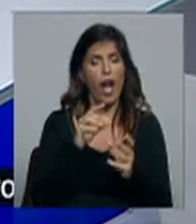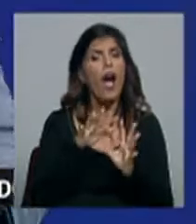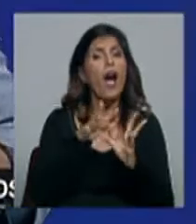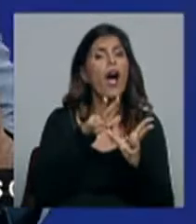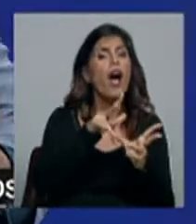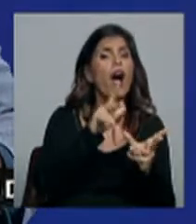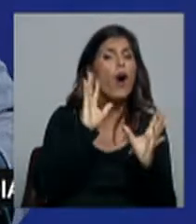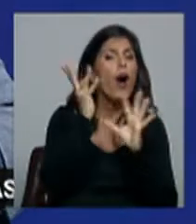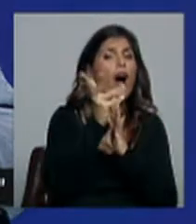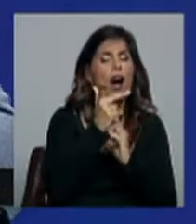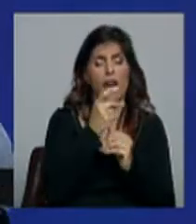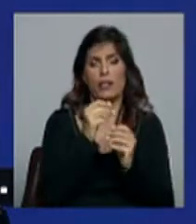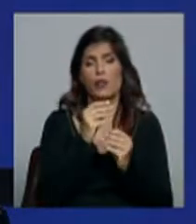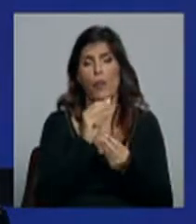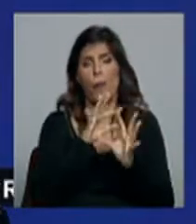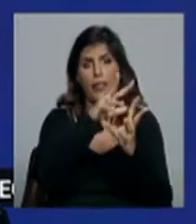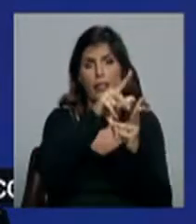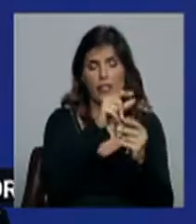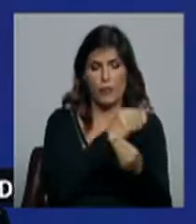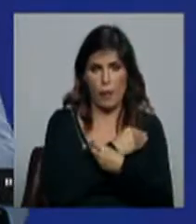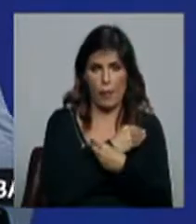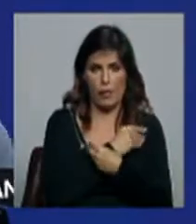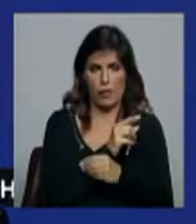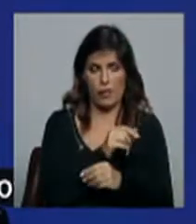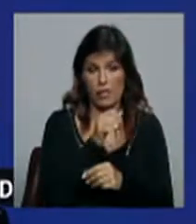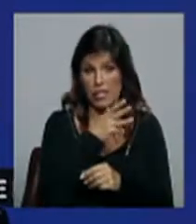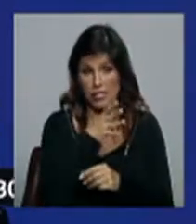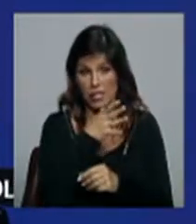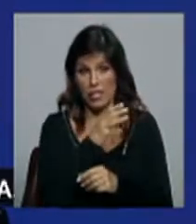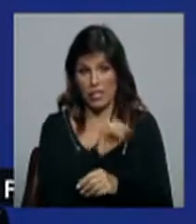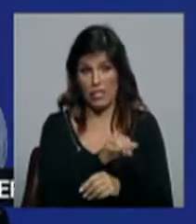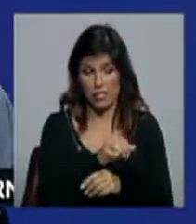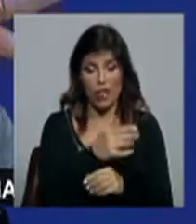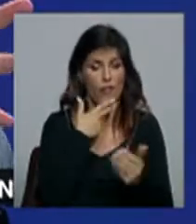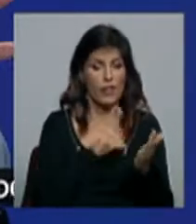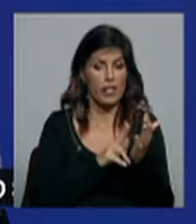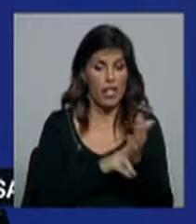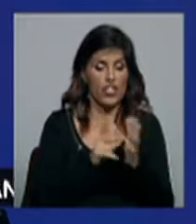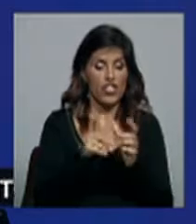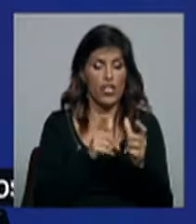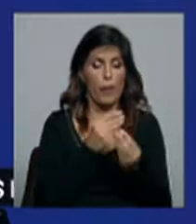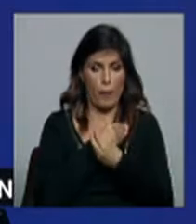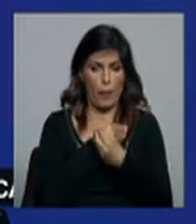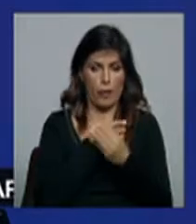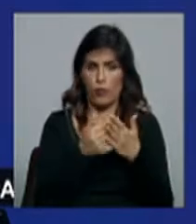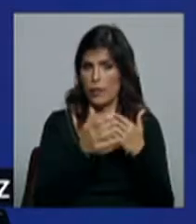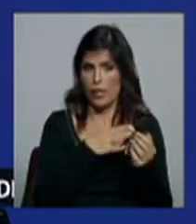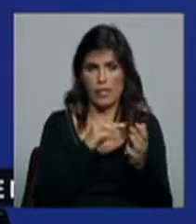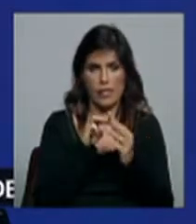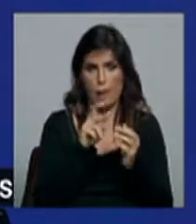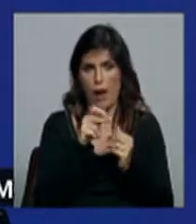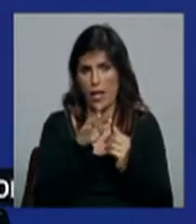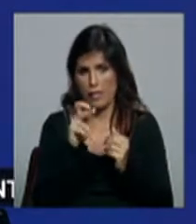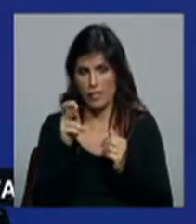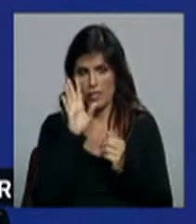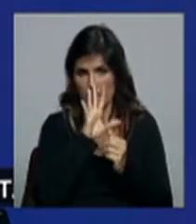E, portanto, o que nos diz este estudo é que, sim, é verdade, nós temos estrelas bebés independentemente da massa, até independentemente se têm ou